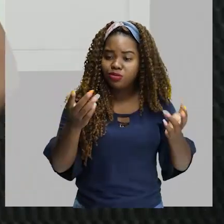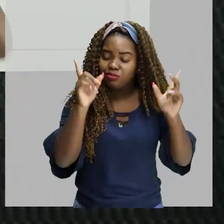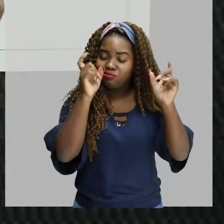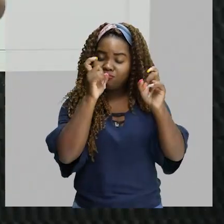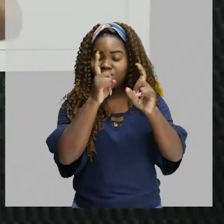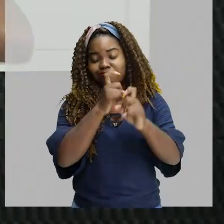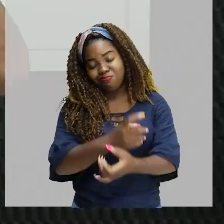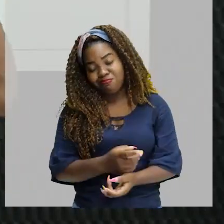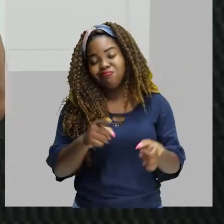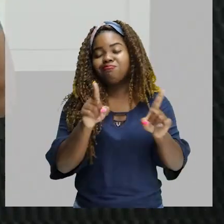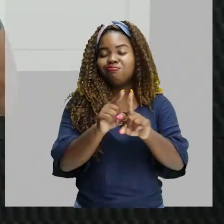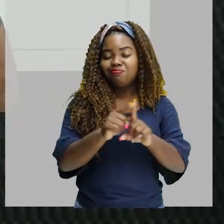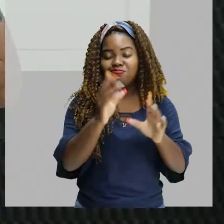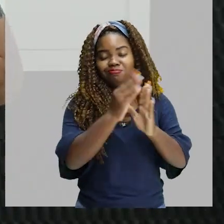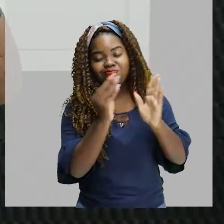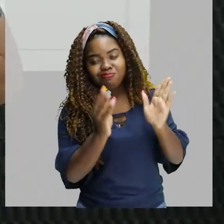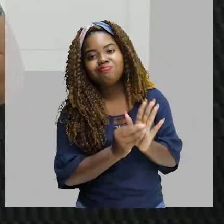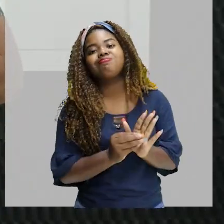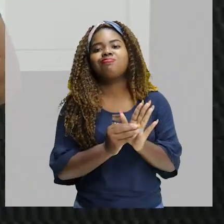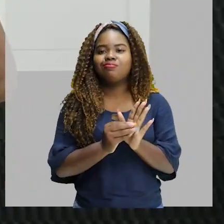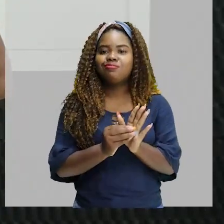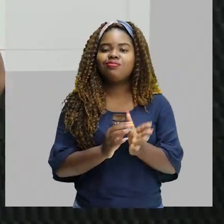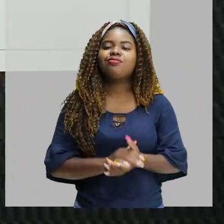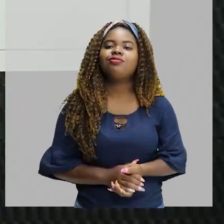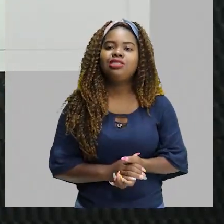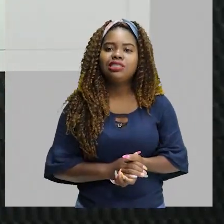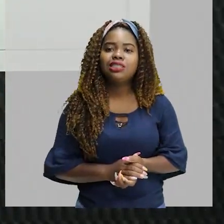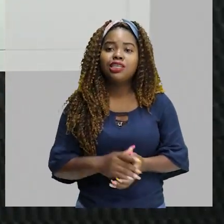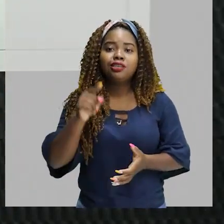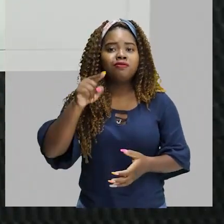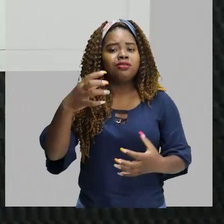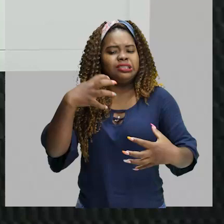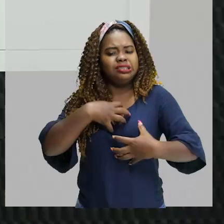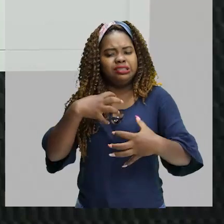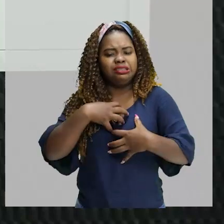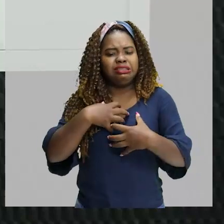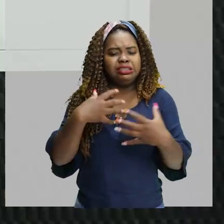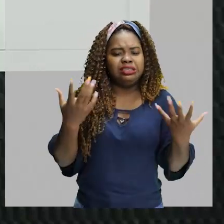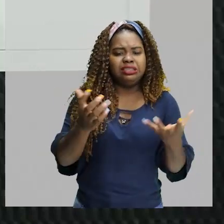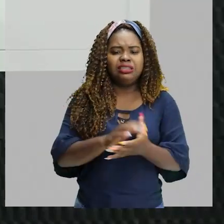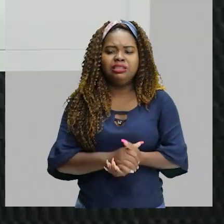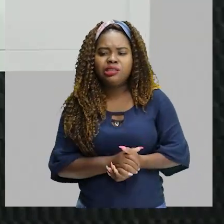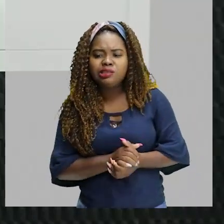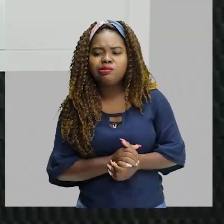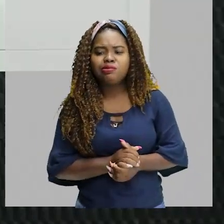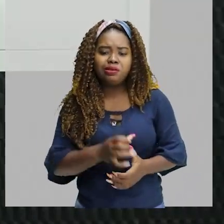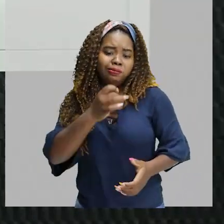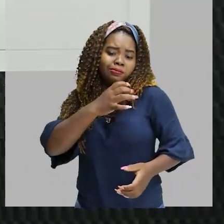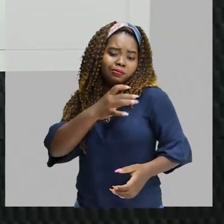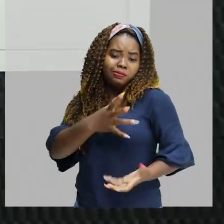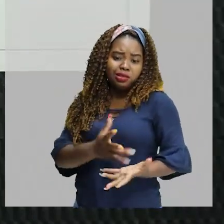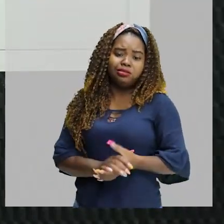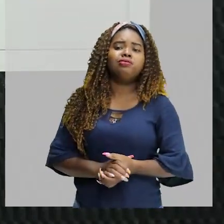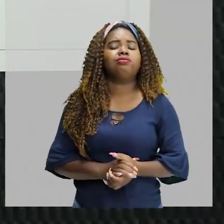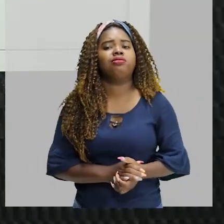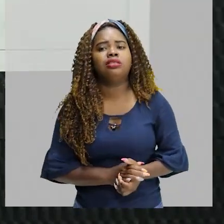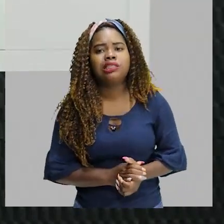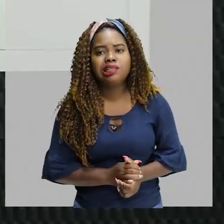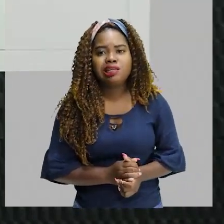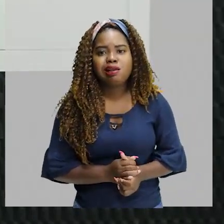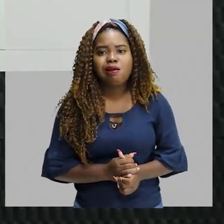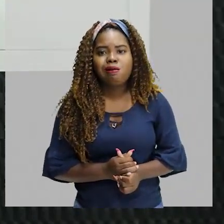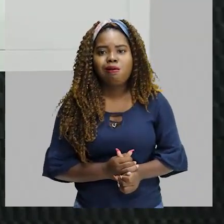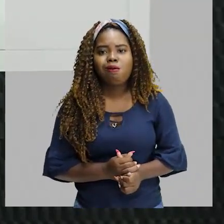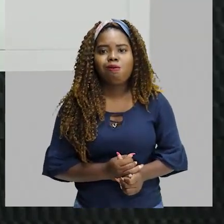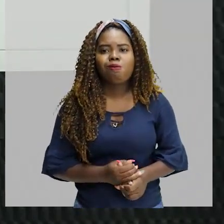falar. Na verdade, muitos acham que nem chega tão cedo até este indivíduo, que é uma